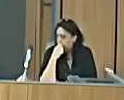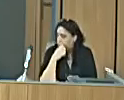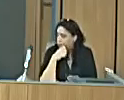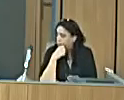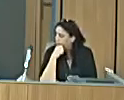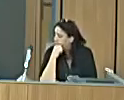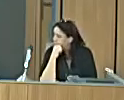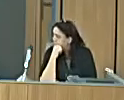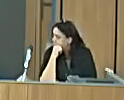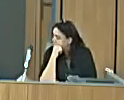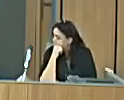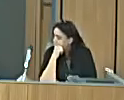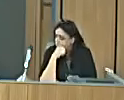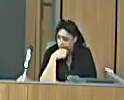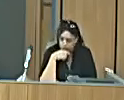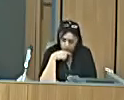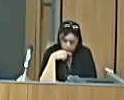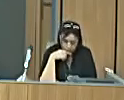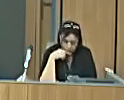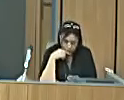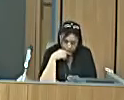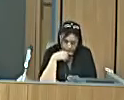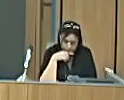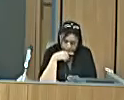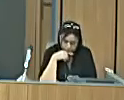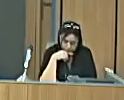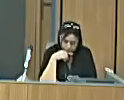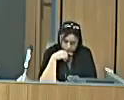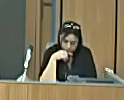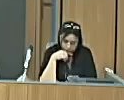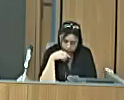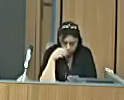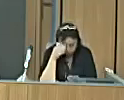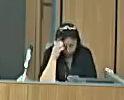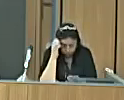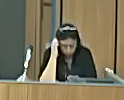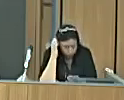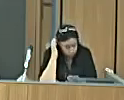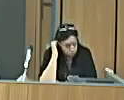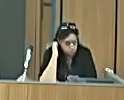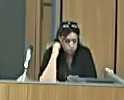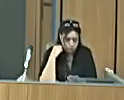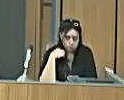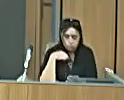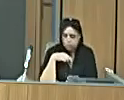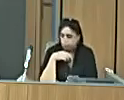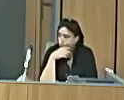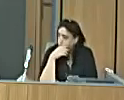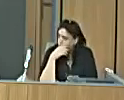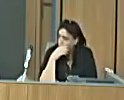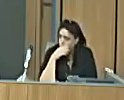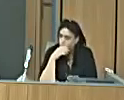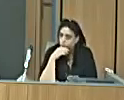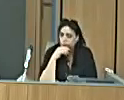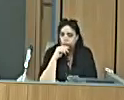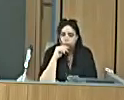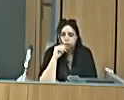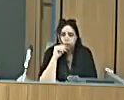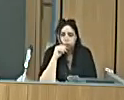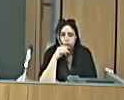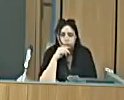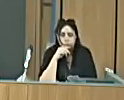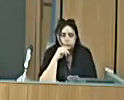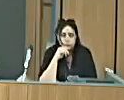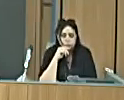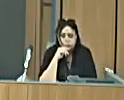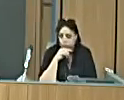com a senhoria tem a palavra boa tarde a todos como acho que conheço da maior conhecimento da maioria